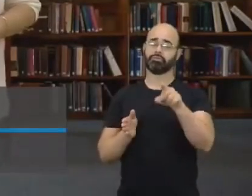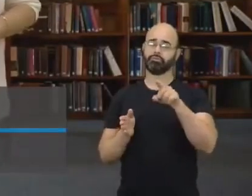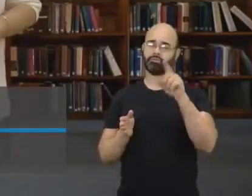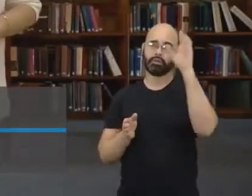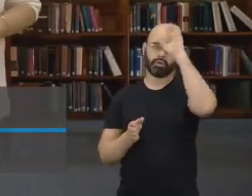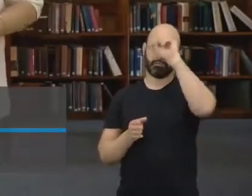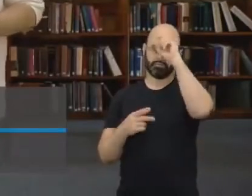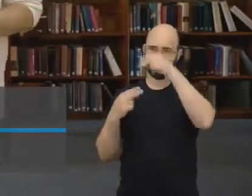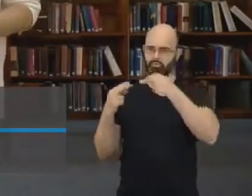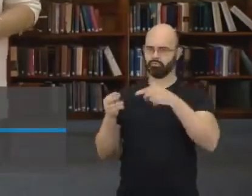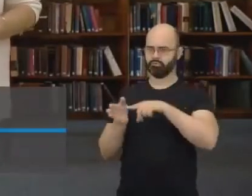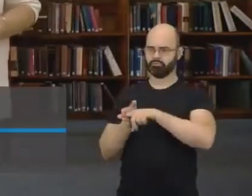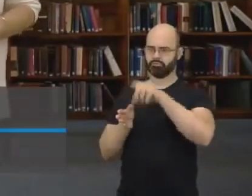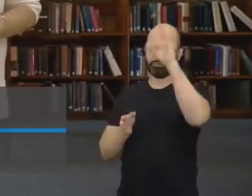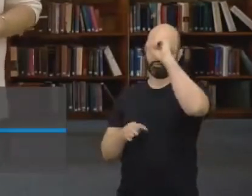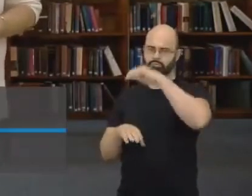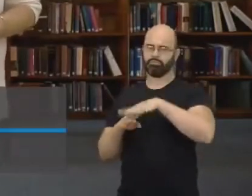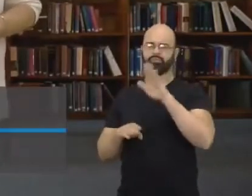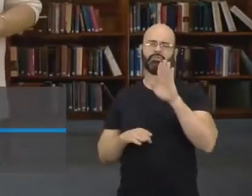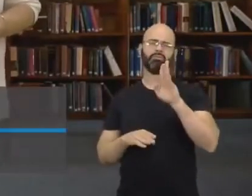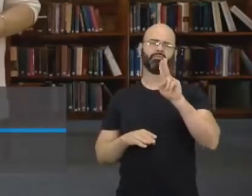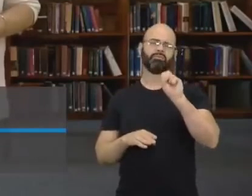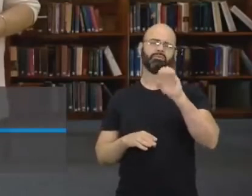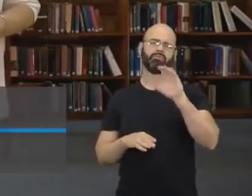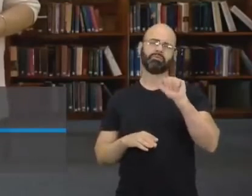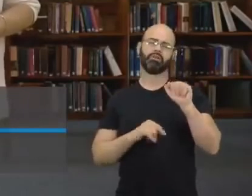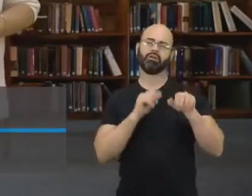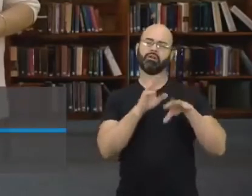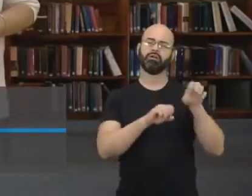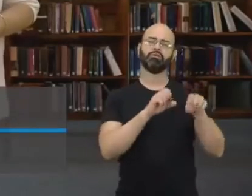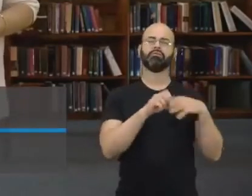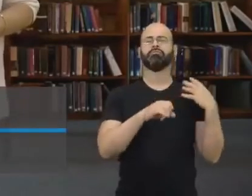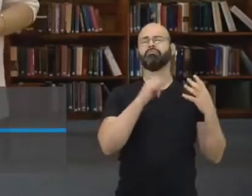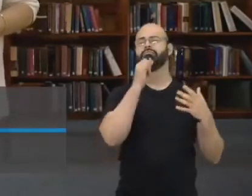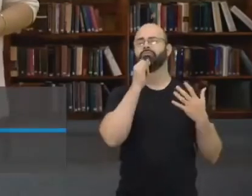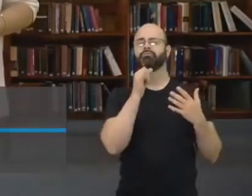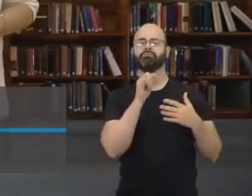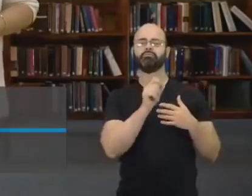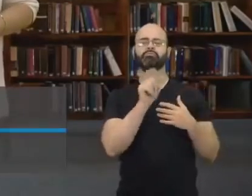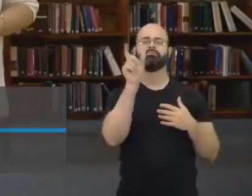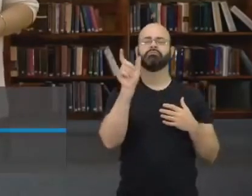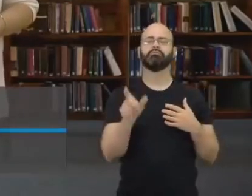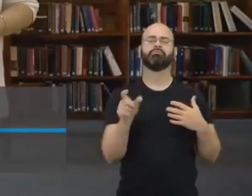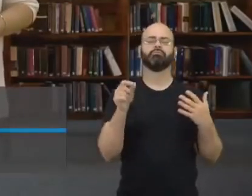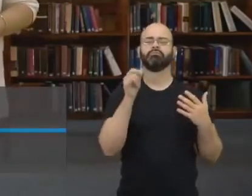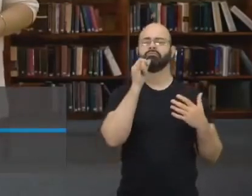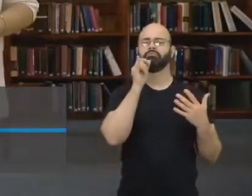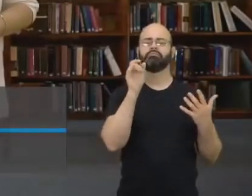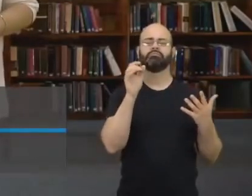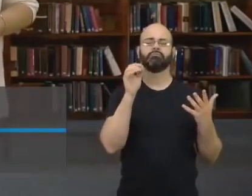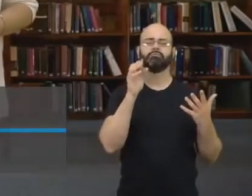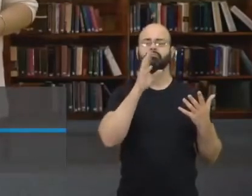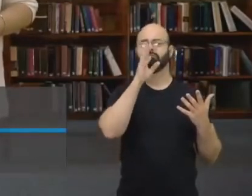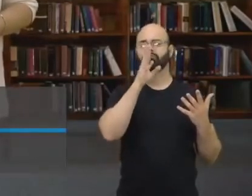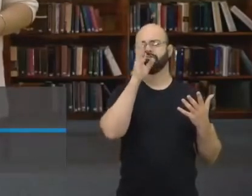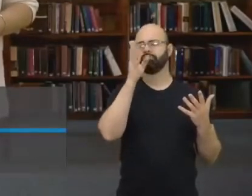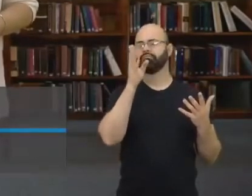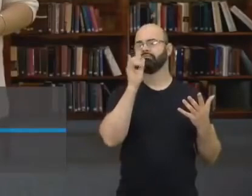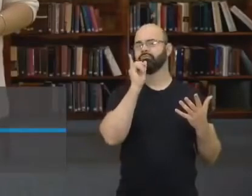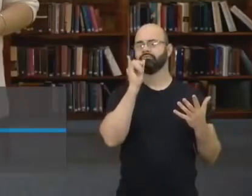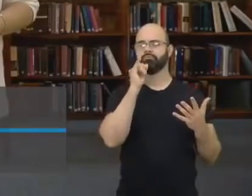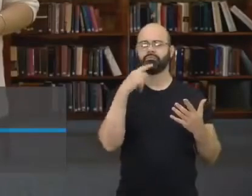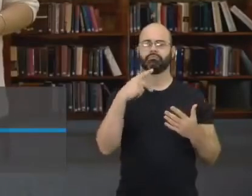aprender alguma coisa, né? E a busca, às vezes, é só tipo, quem é aquele, vamos ver, pegar um cara assim, quem é